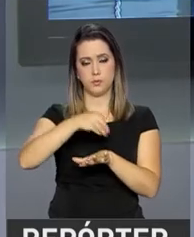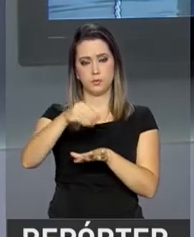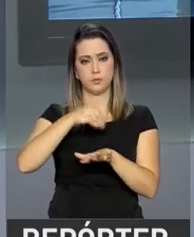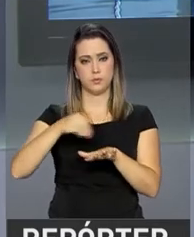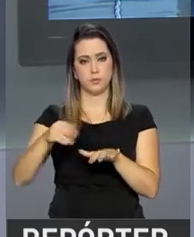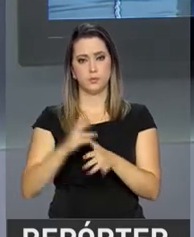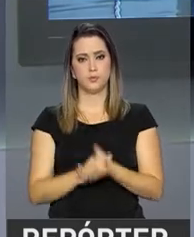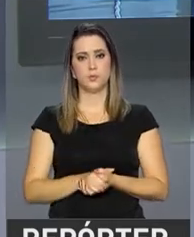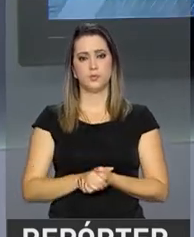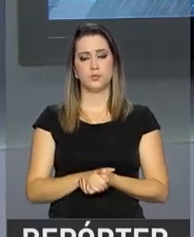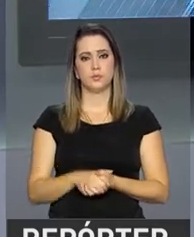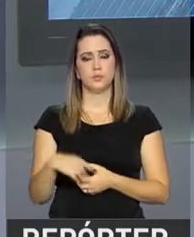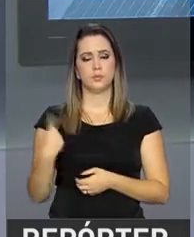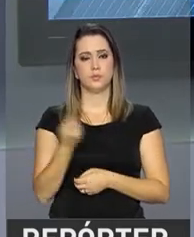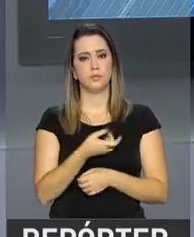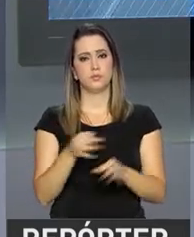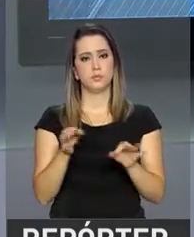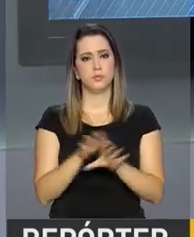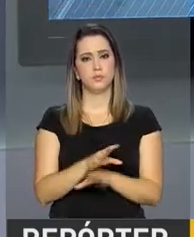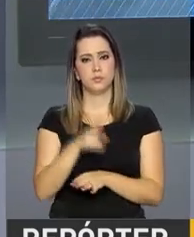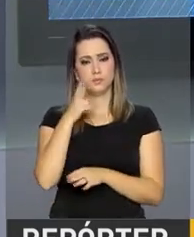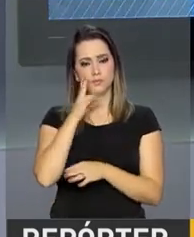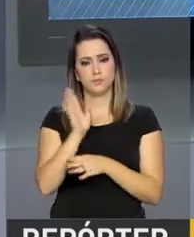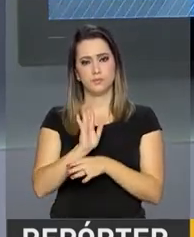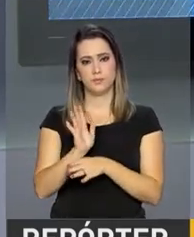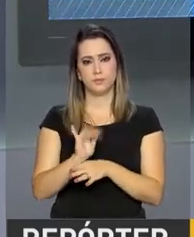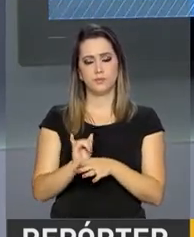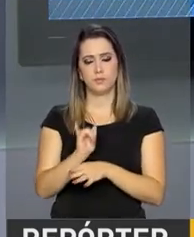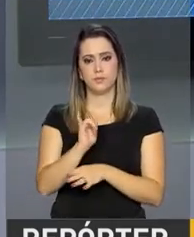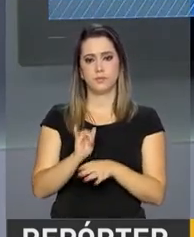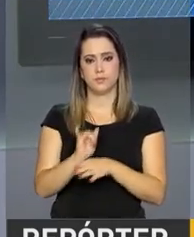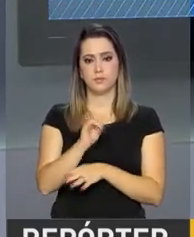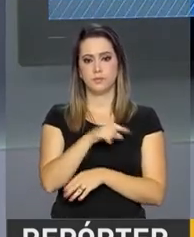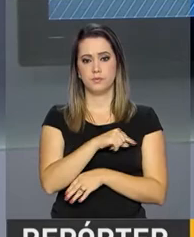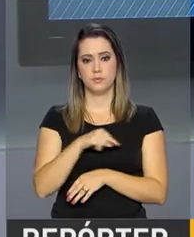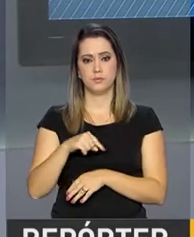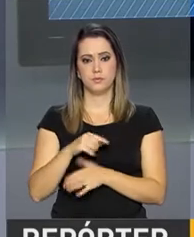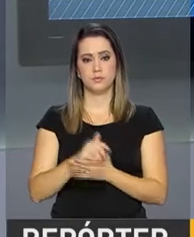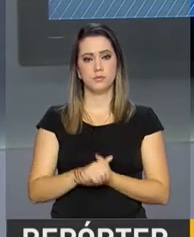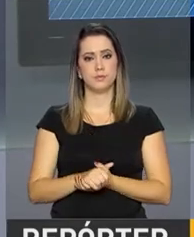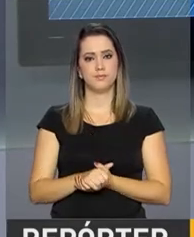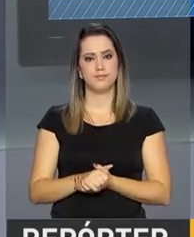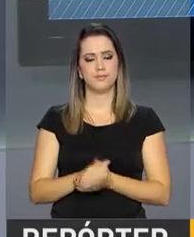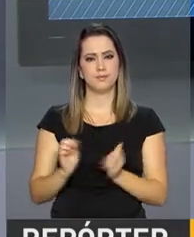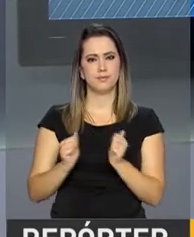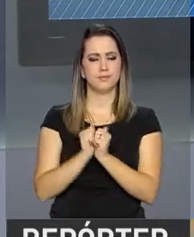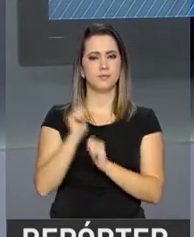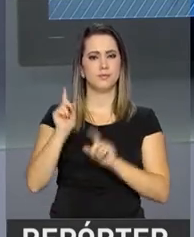essas informações. E nós ficamos por aqui. Você pode rever as reportagens no YouTube.